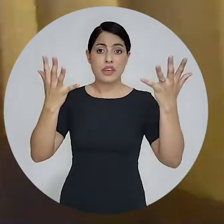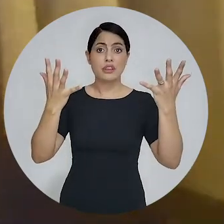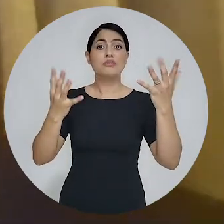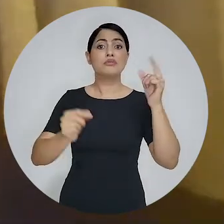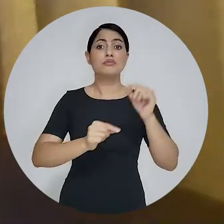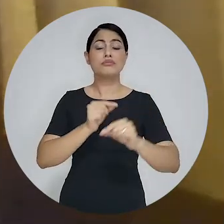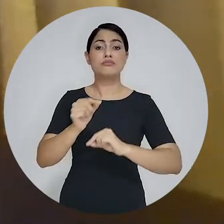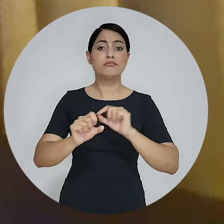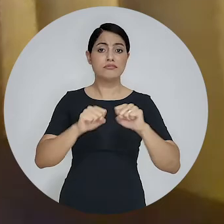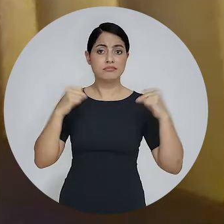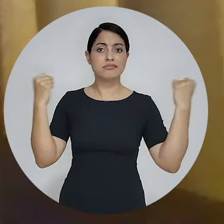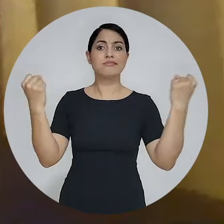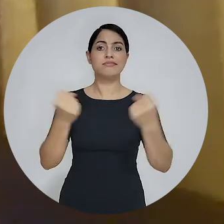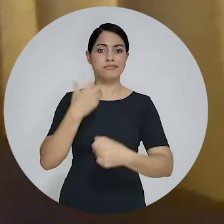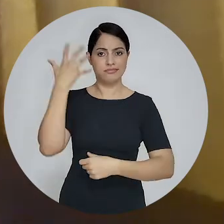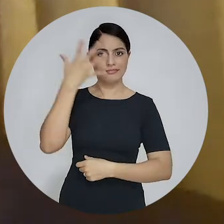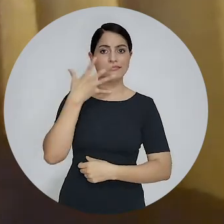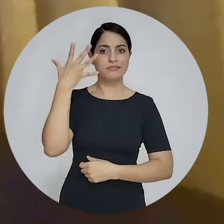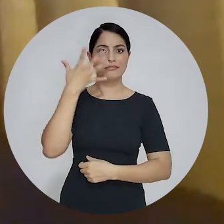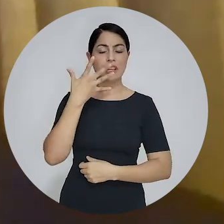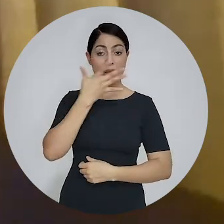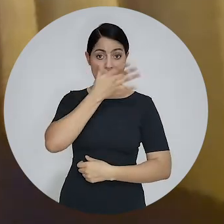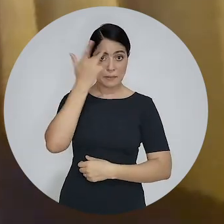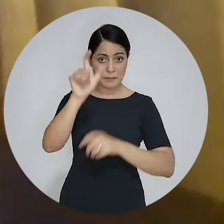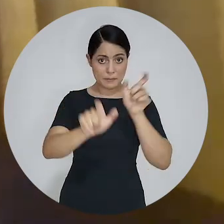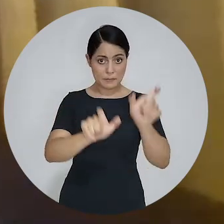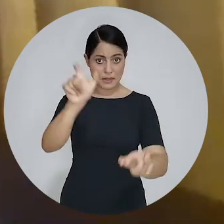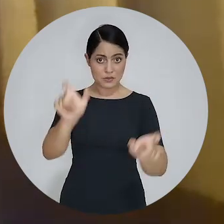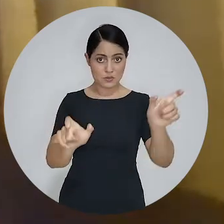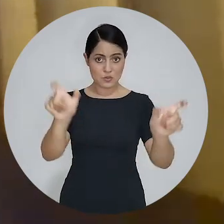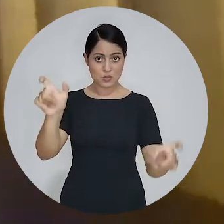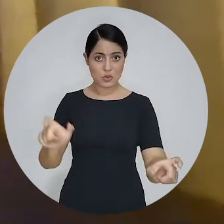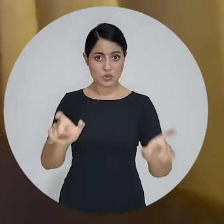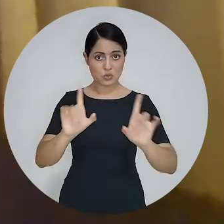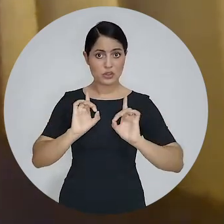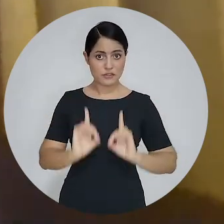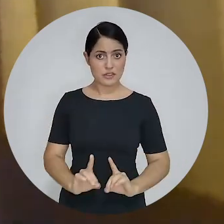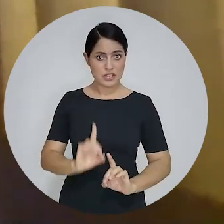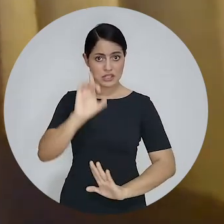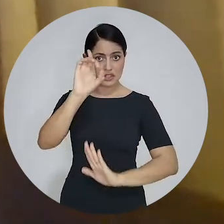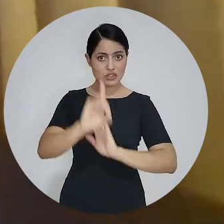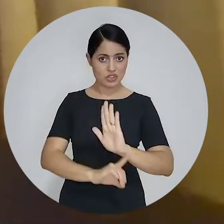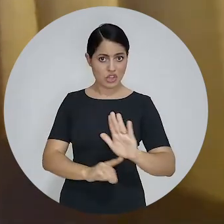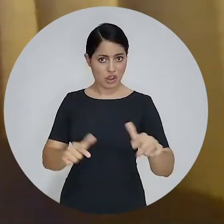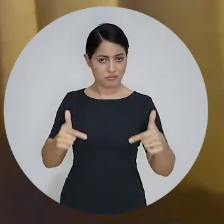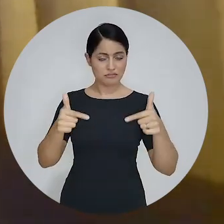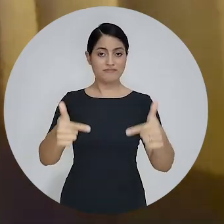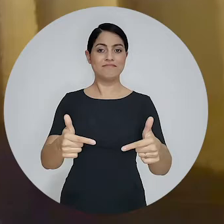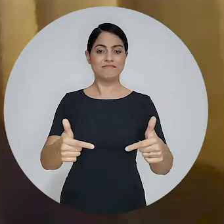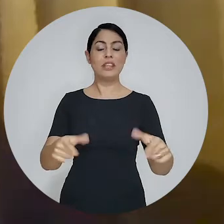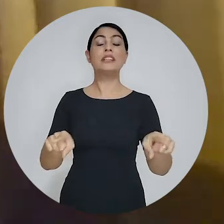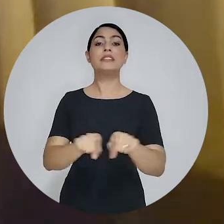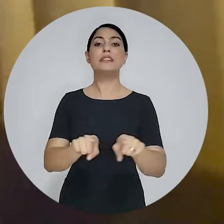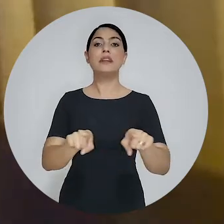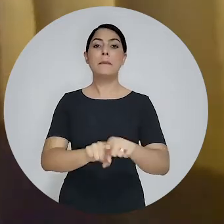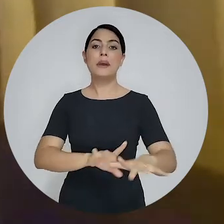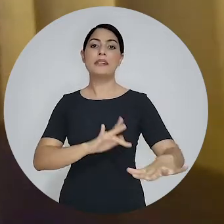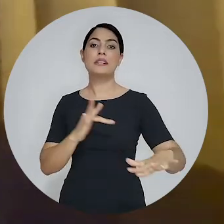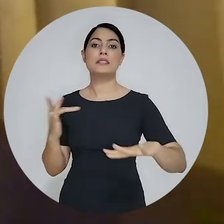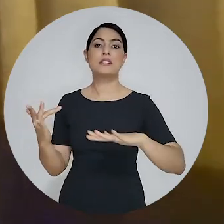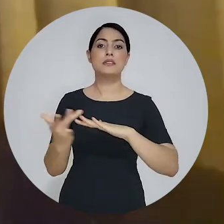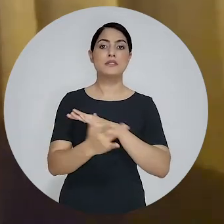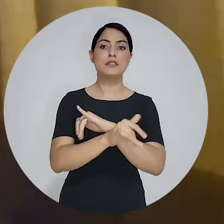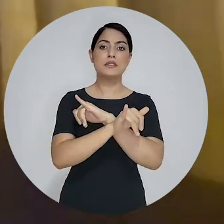Fórum Nacional sobre os direitos das pessoas com deficiência e uma campanha nacional